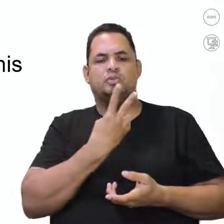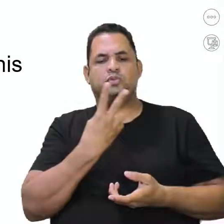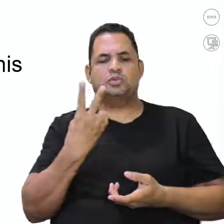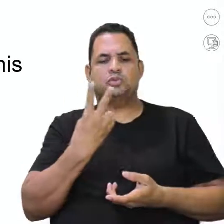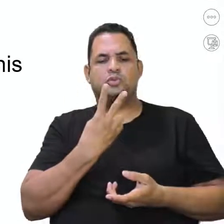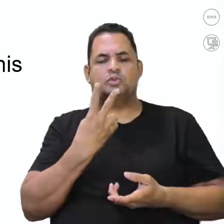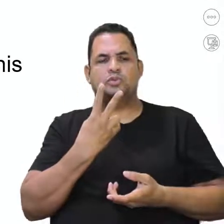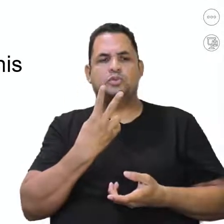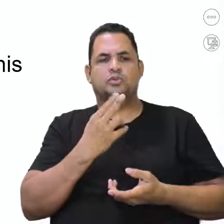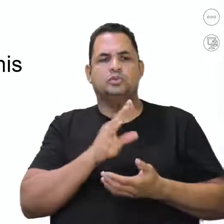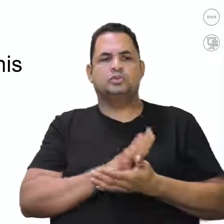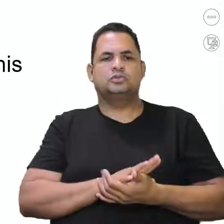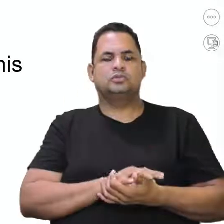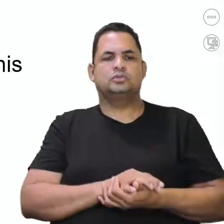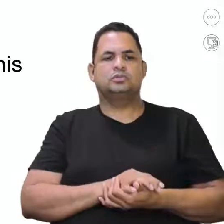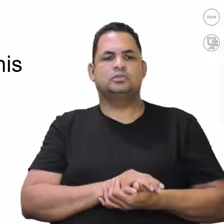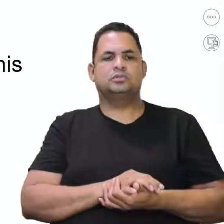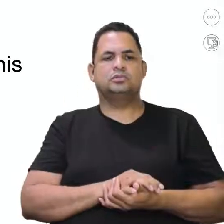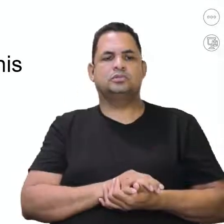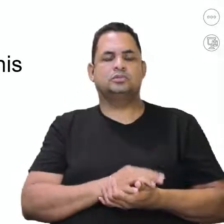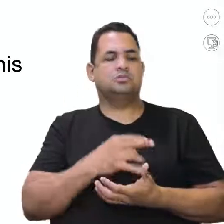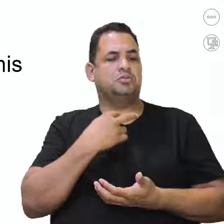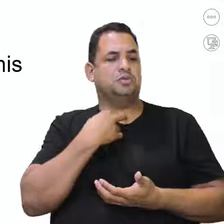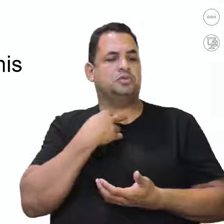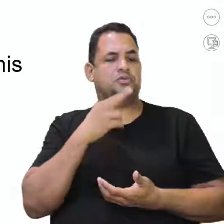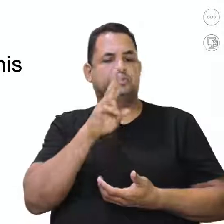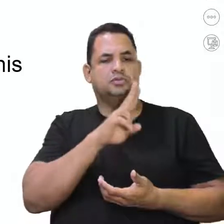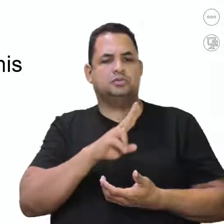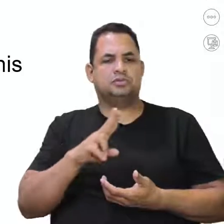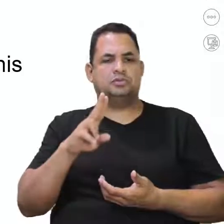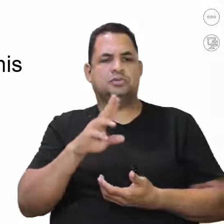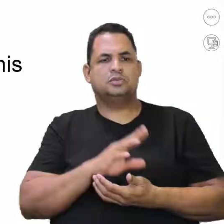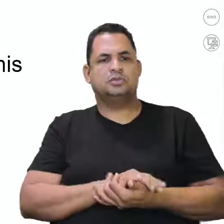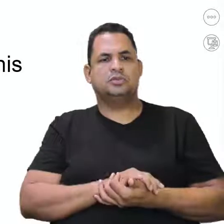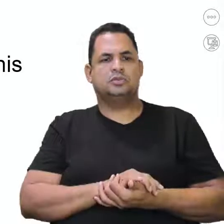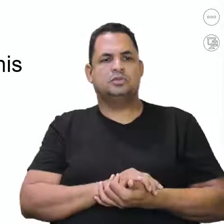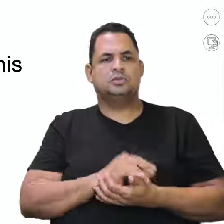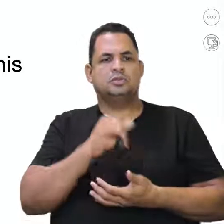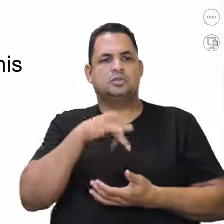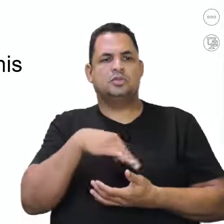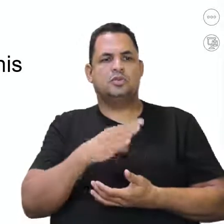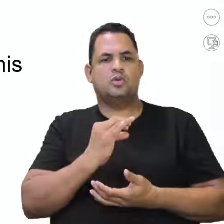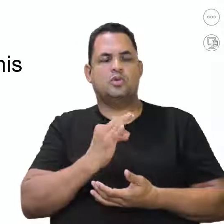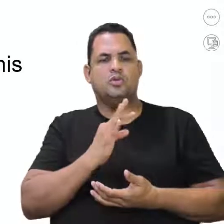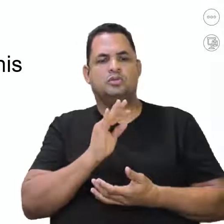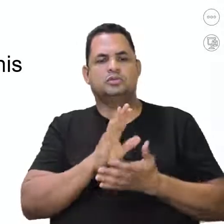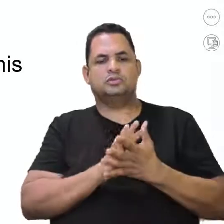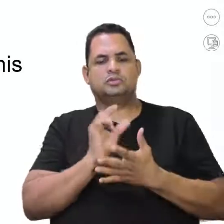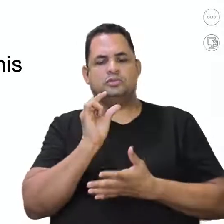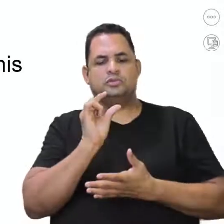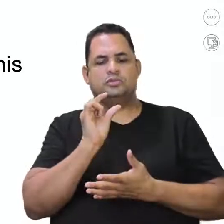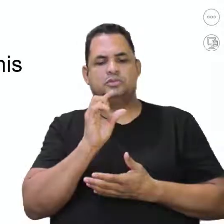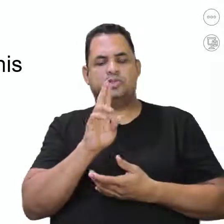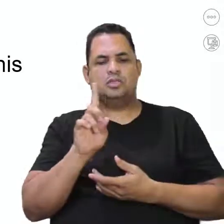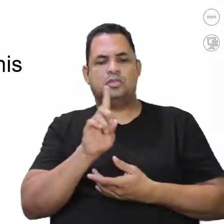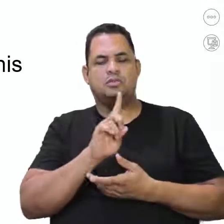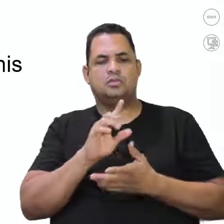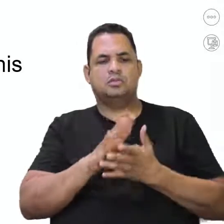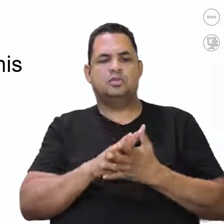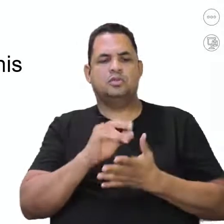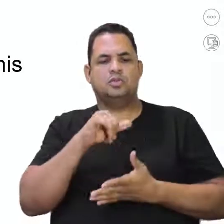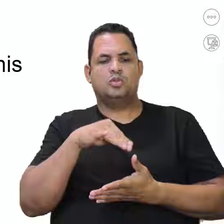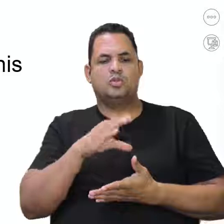negativa em inglês, o double negative. Eu não posso fazer isso. Ter tanto o not, que é aquela partícula negativa, como